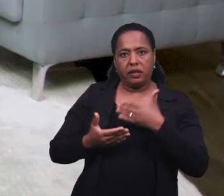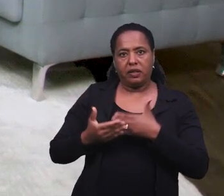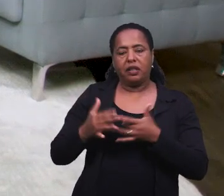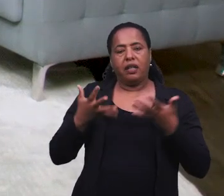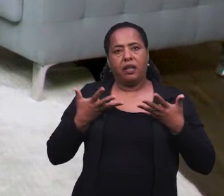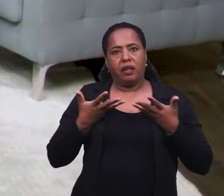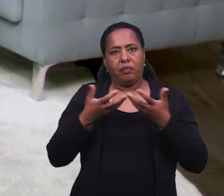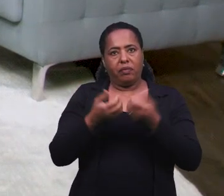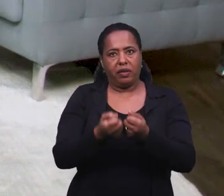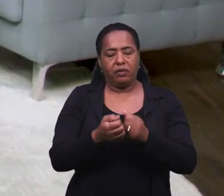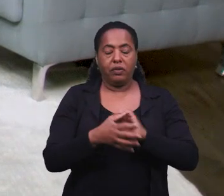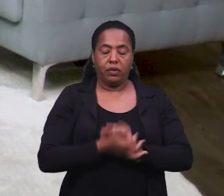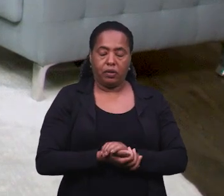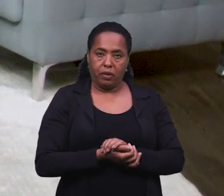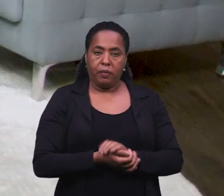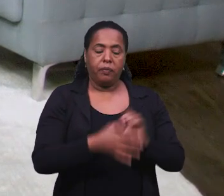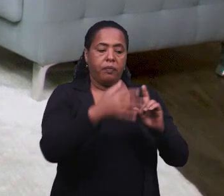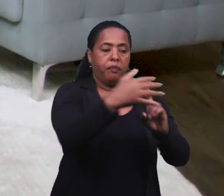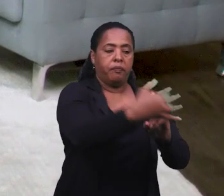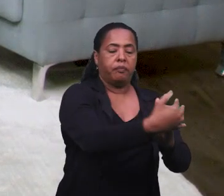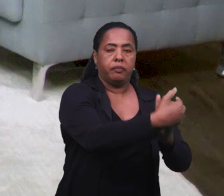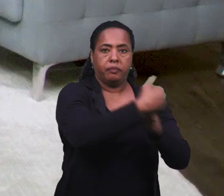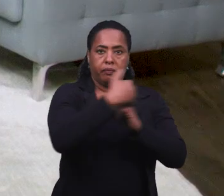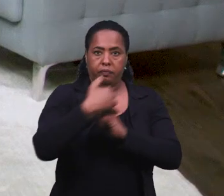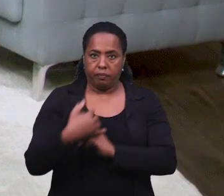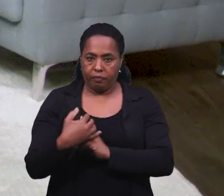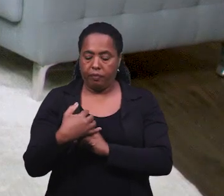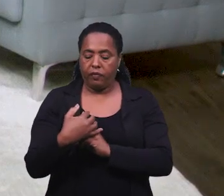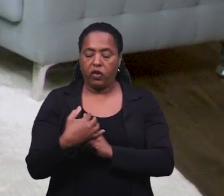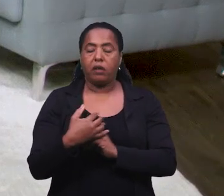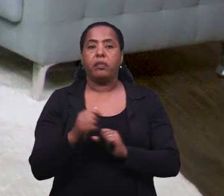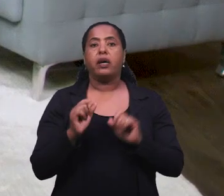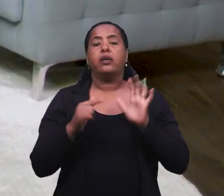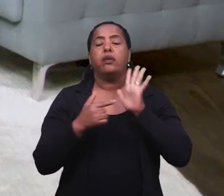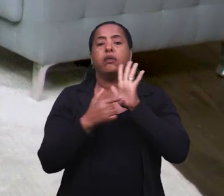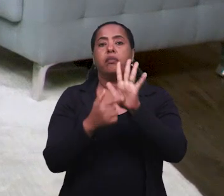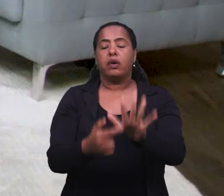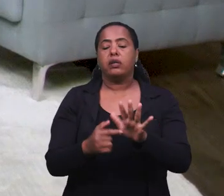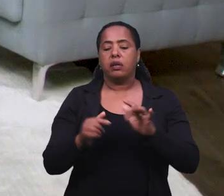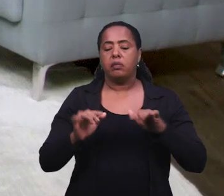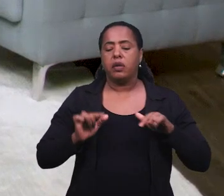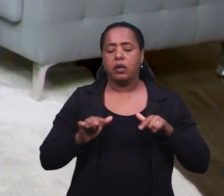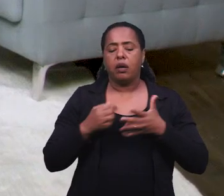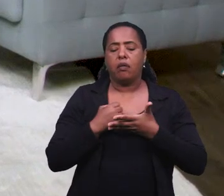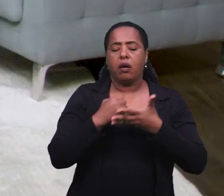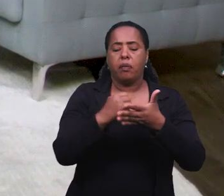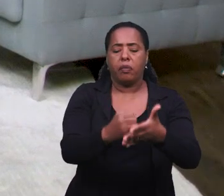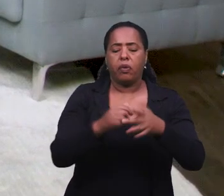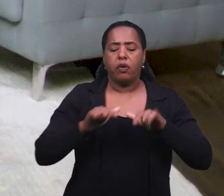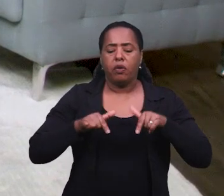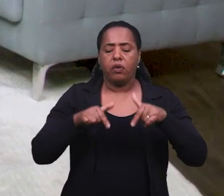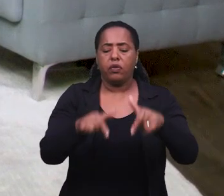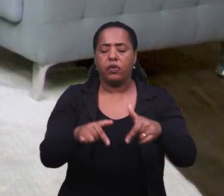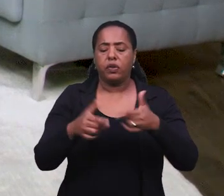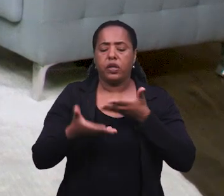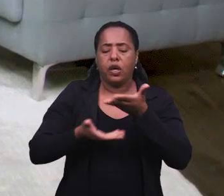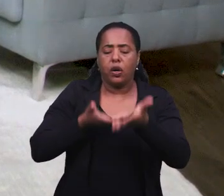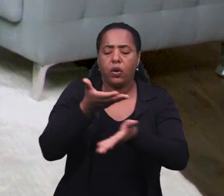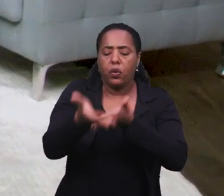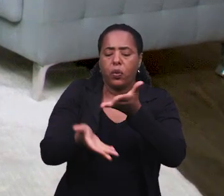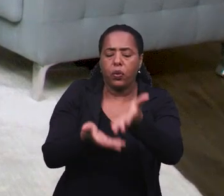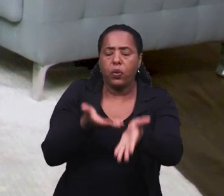os dias, nos nossos dias. Mas quando nós vamos para a palavra, tem algum exemplo bíblico, tem alguma coisa que nós